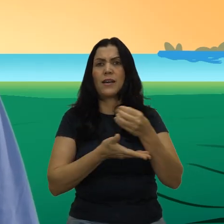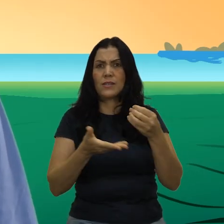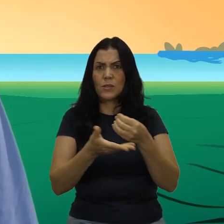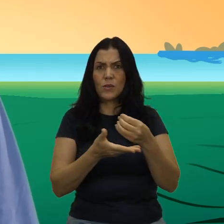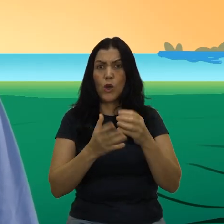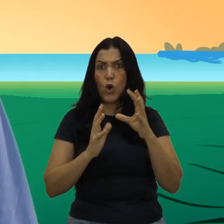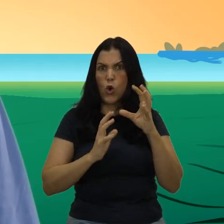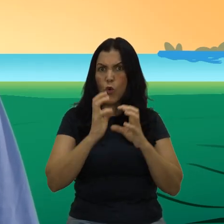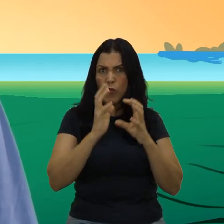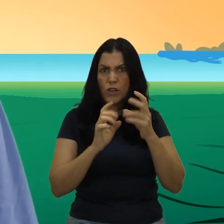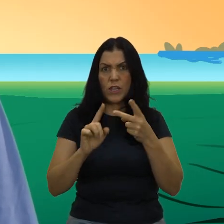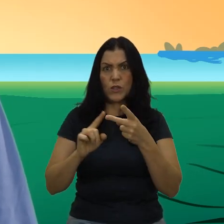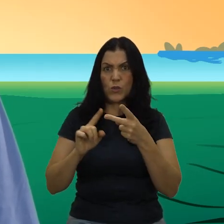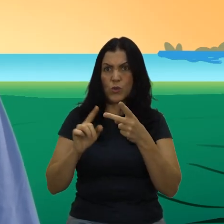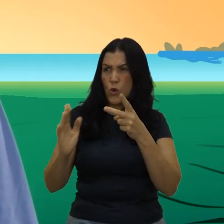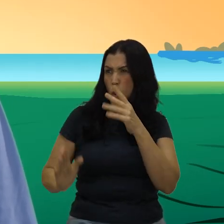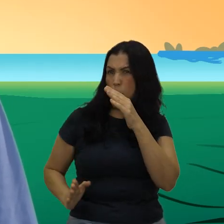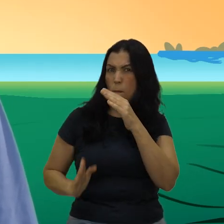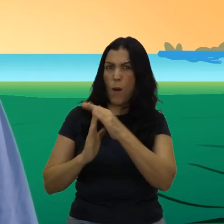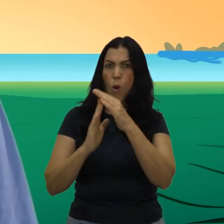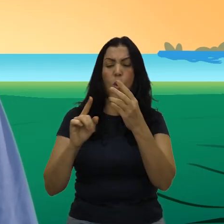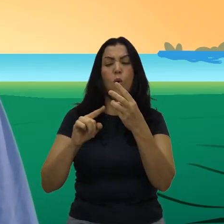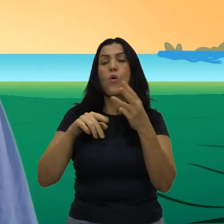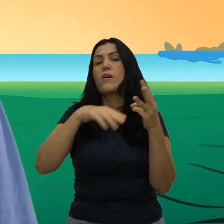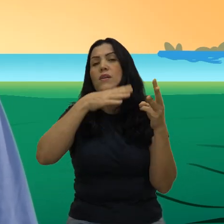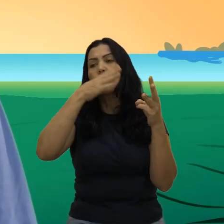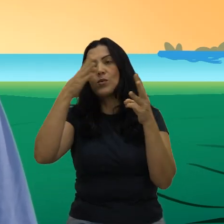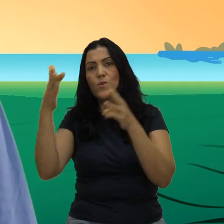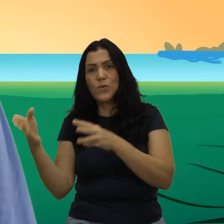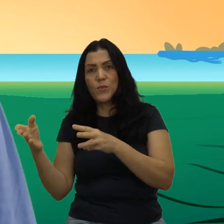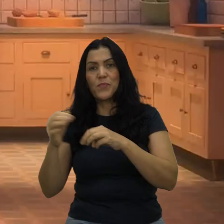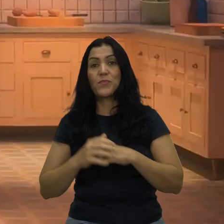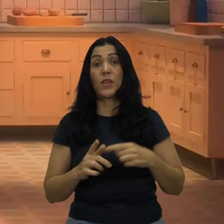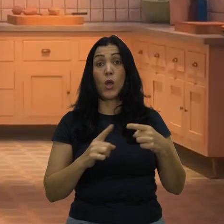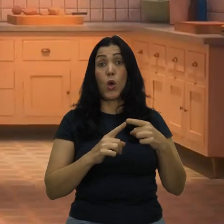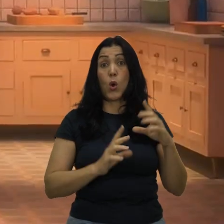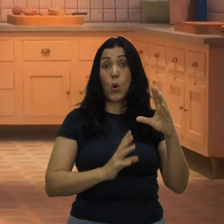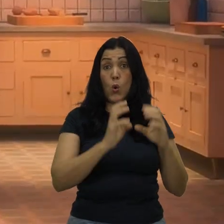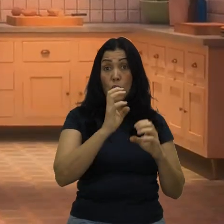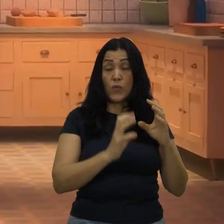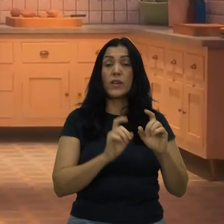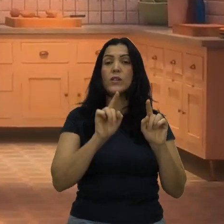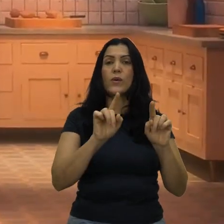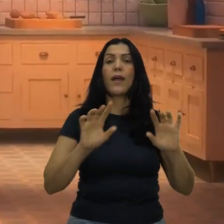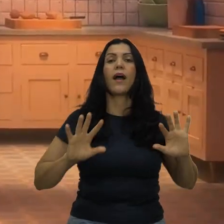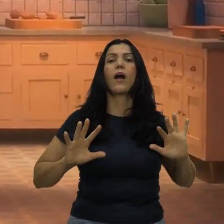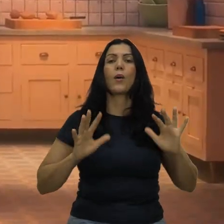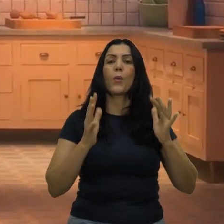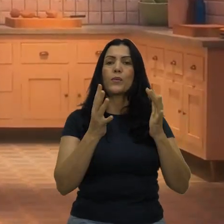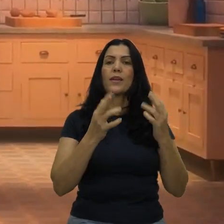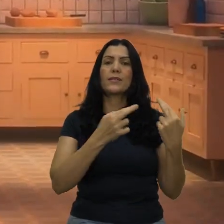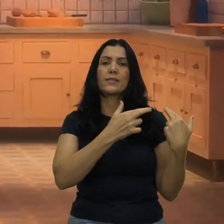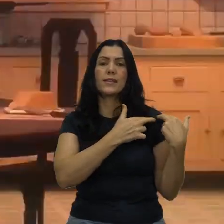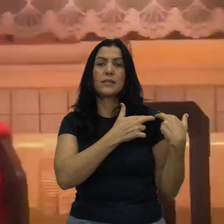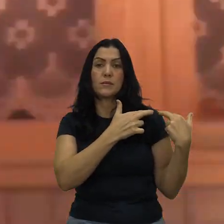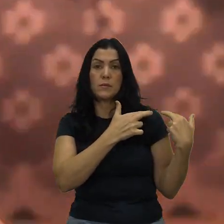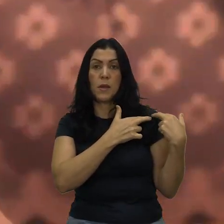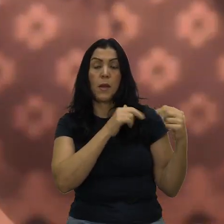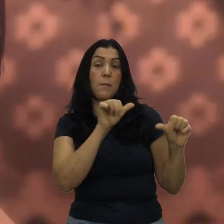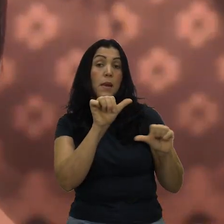elementos básicos: conflito, clímax e o seu desfecho. O conflito é um